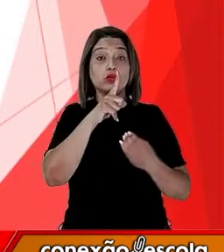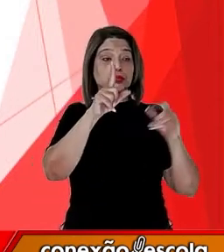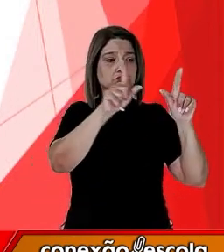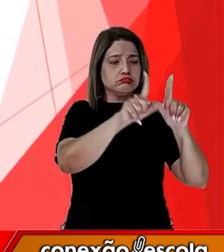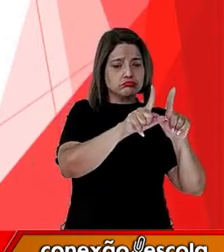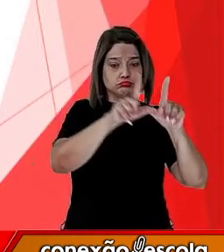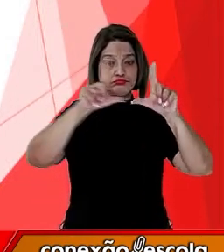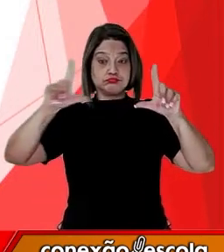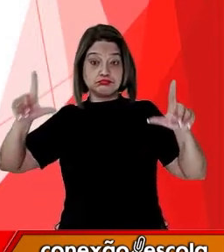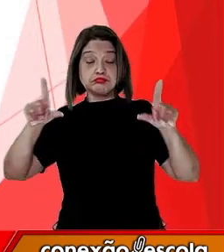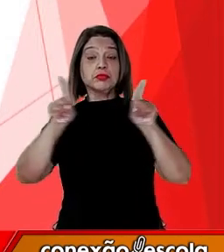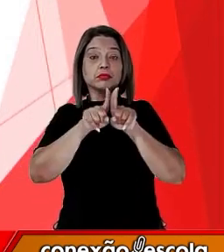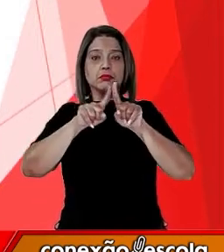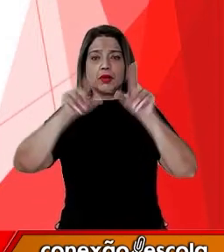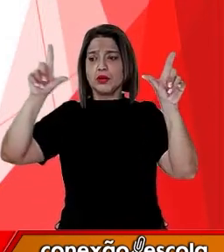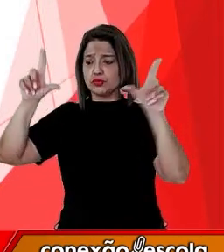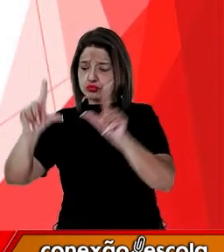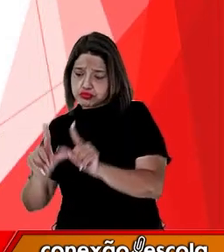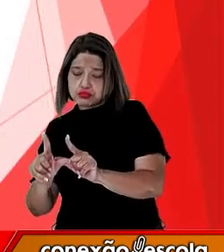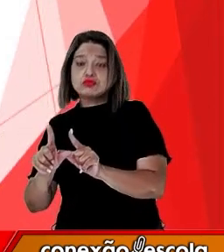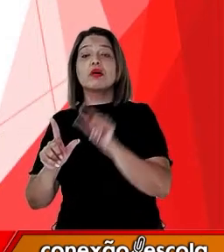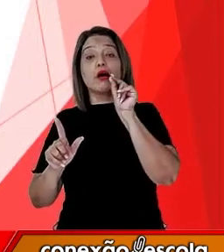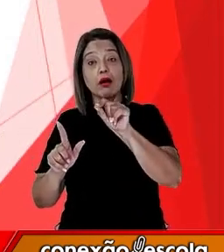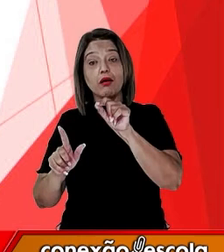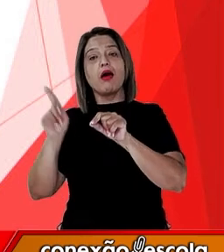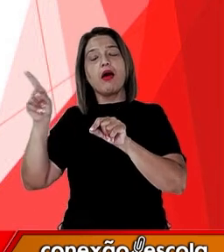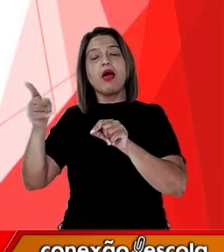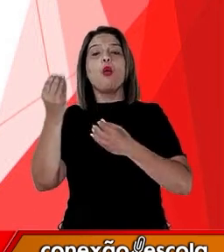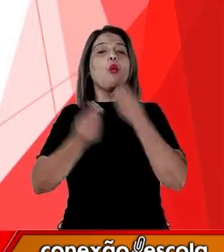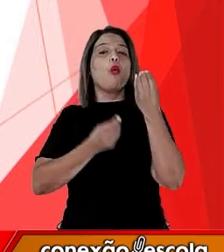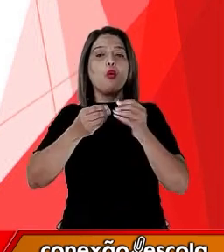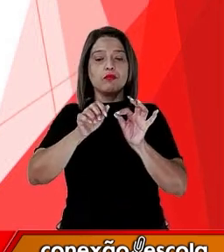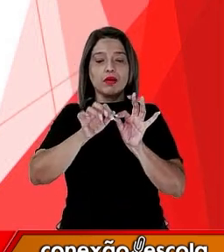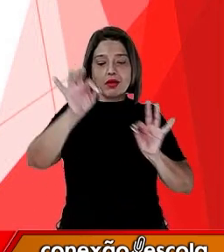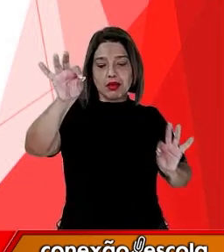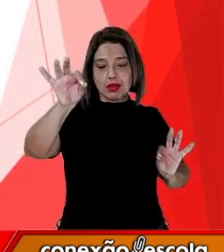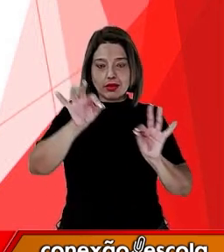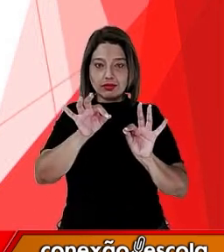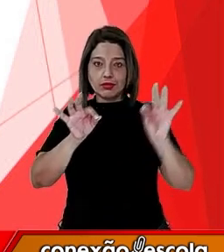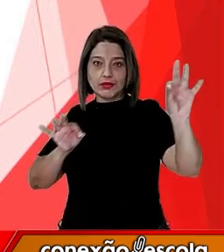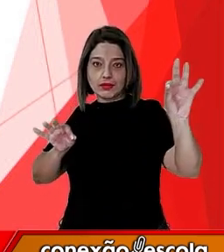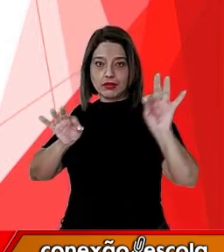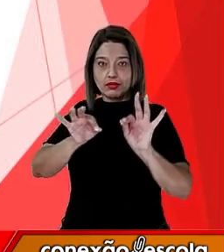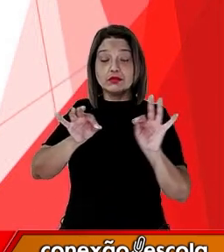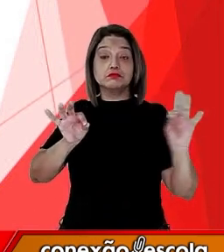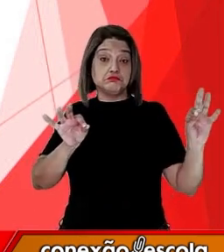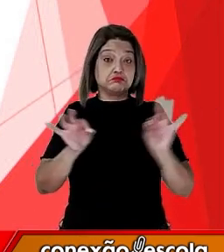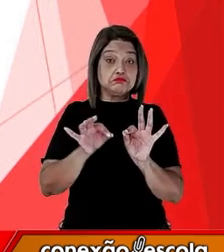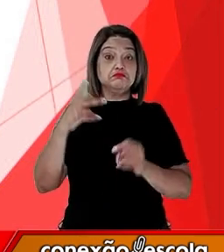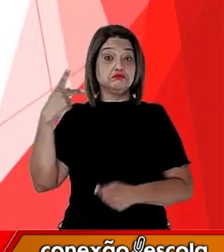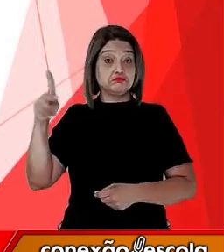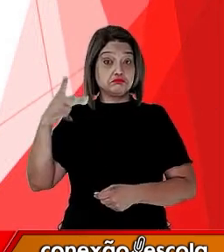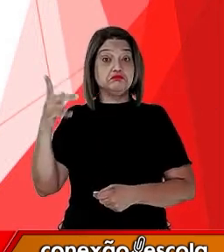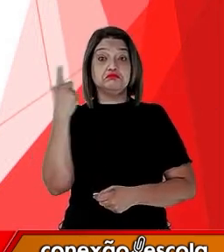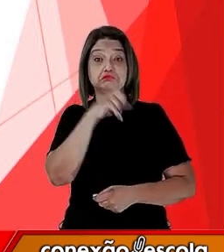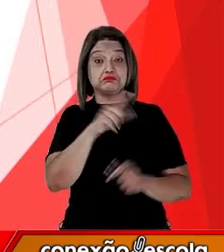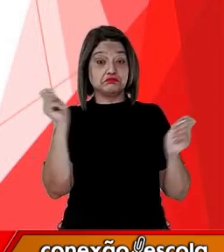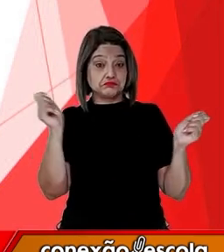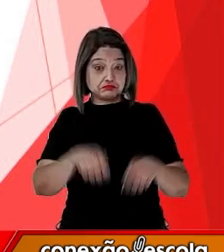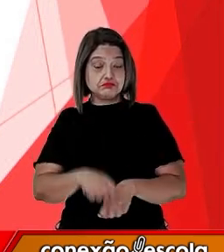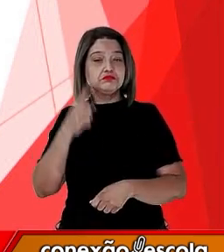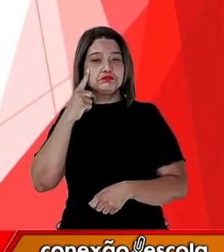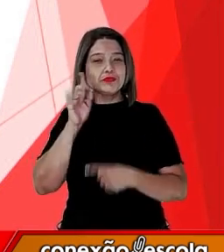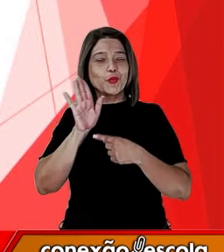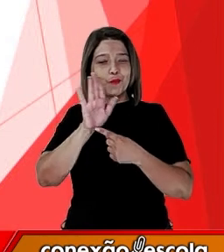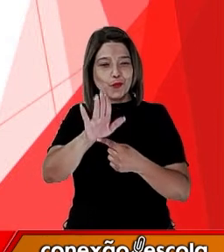ou redução da figura é justamente a abertura que estes ângulos fazem. Aqui na primeira imagem vocês